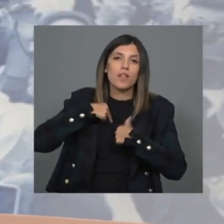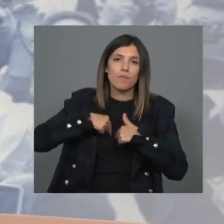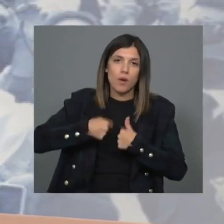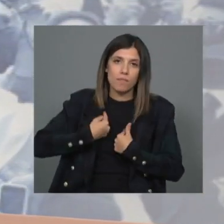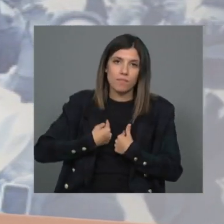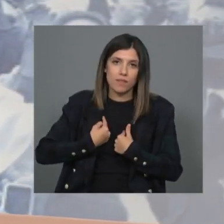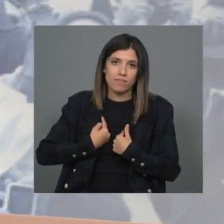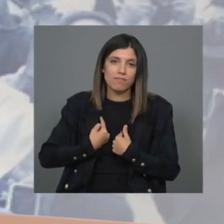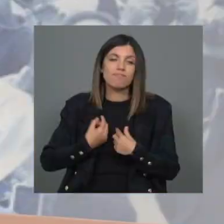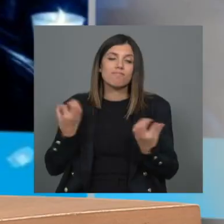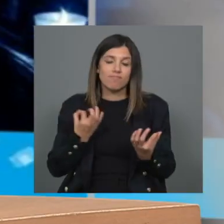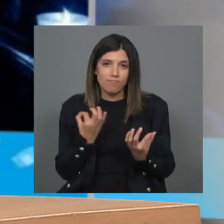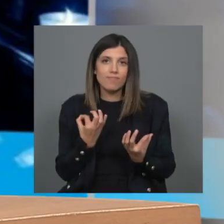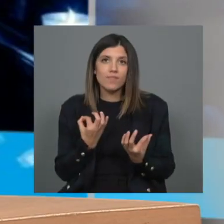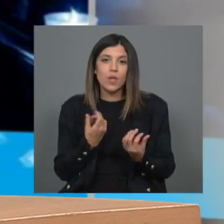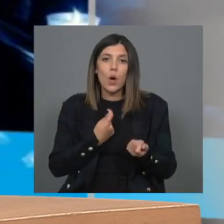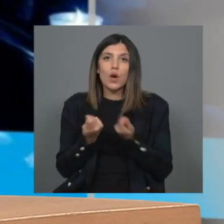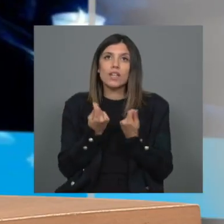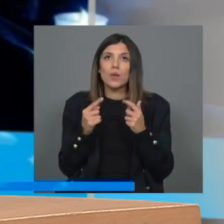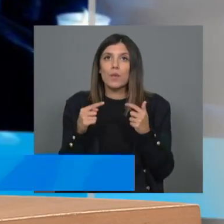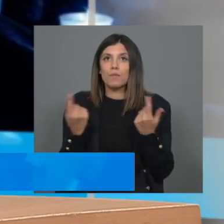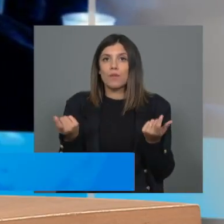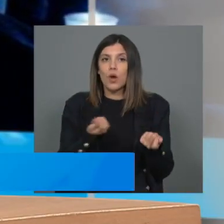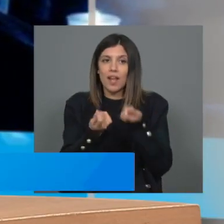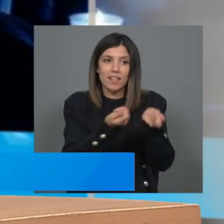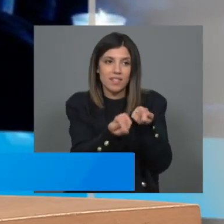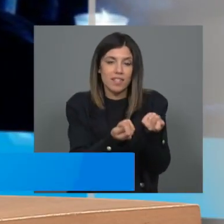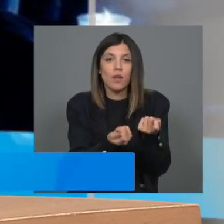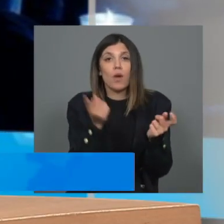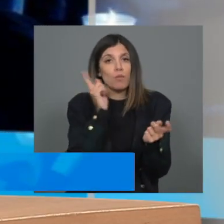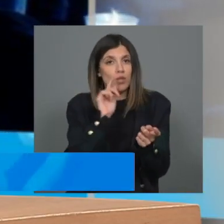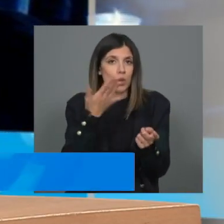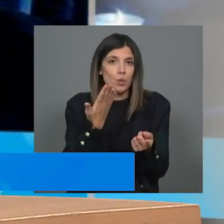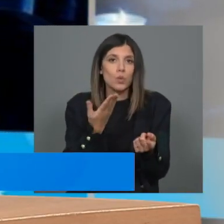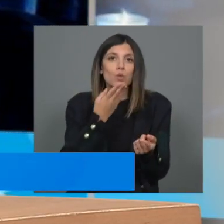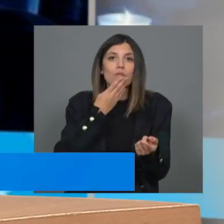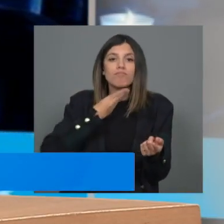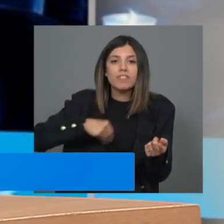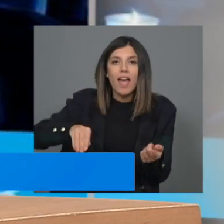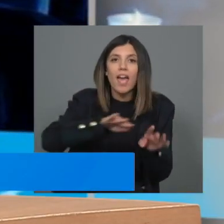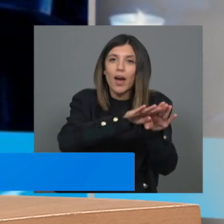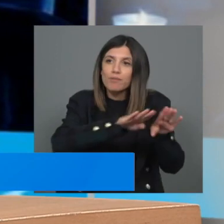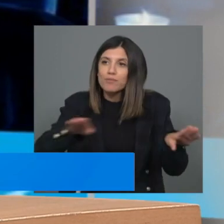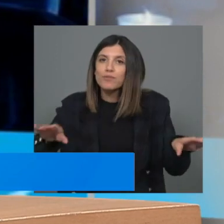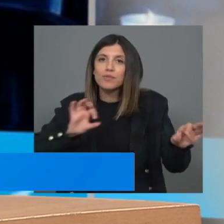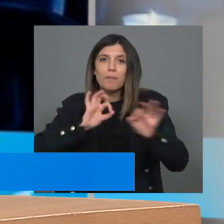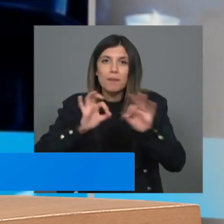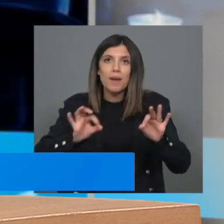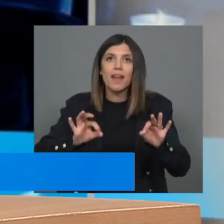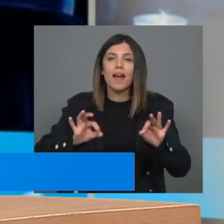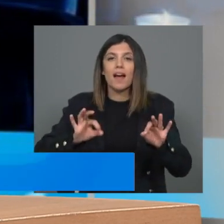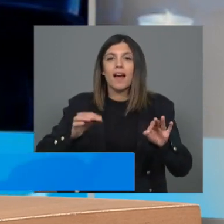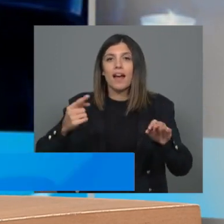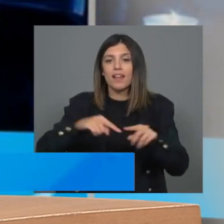interior. Exatamente. Sem dúvida. Essa organização mais logística que falava é fundamental, quer dizer, claro. A jornada não acontece sem isso, claro. E portanto não